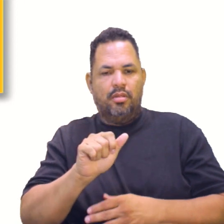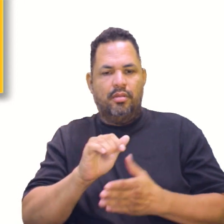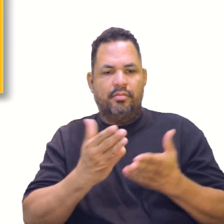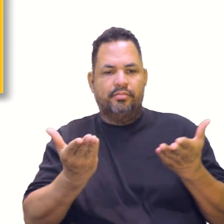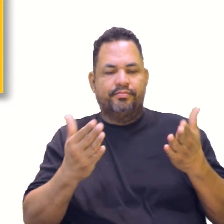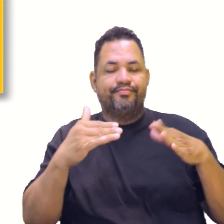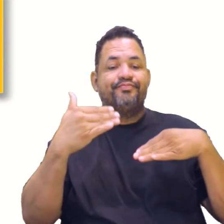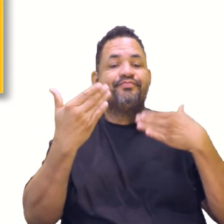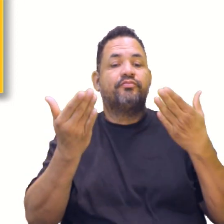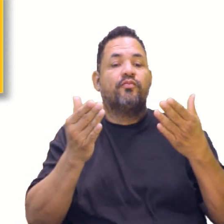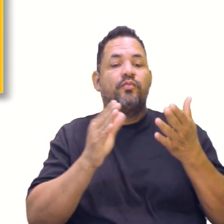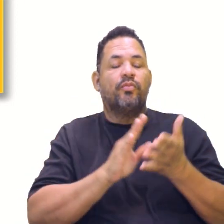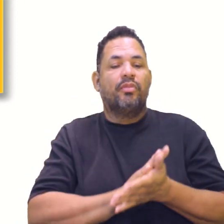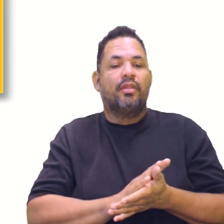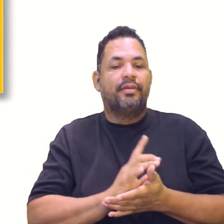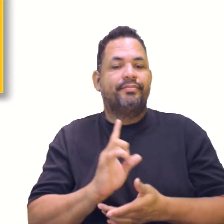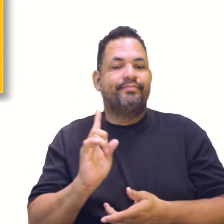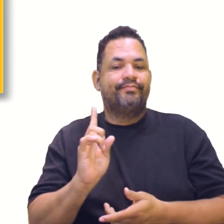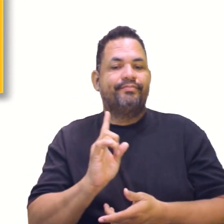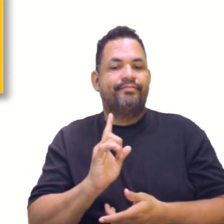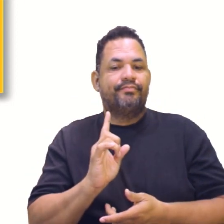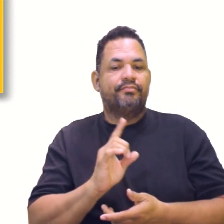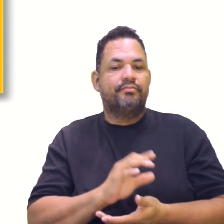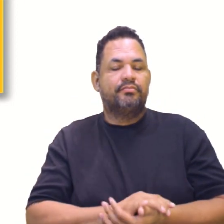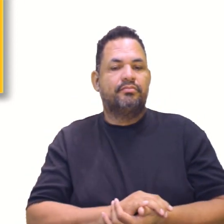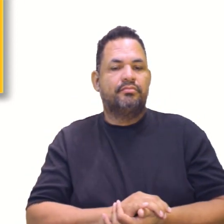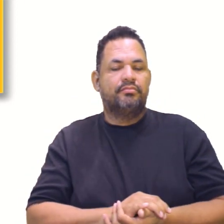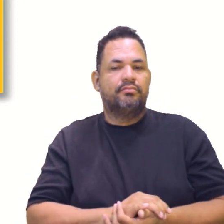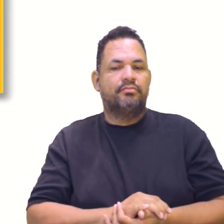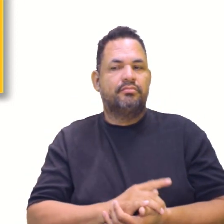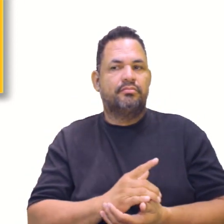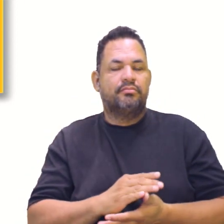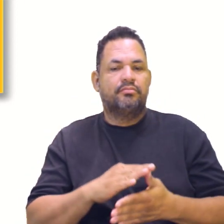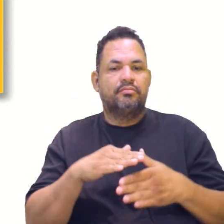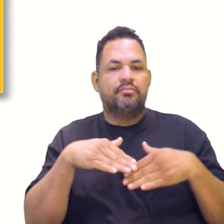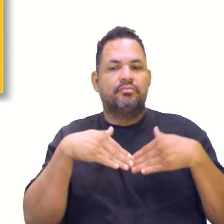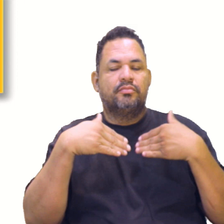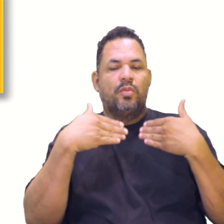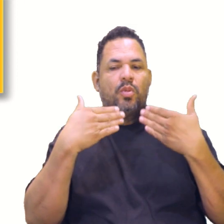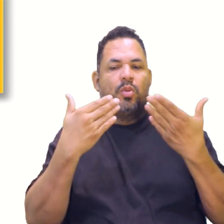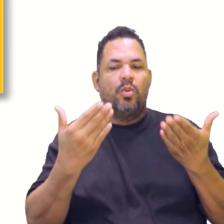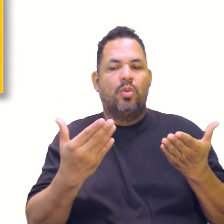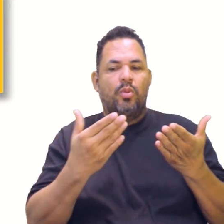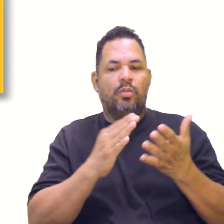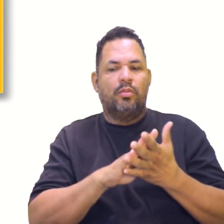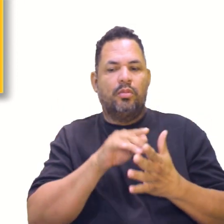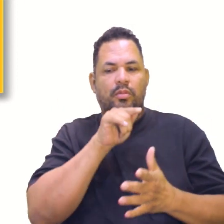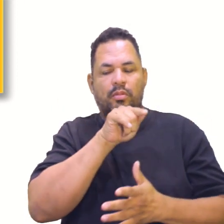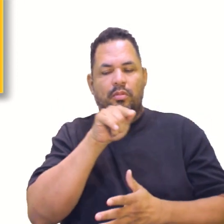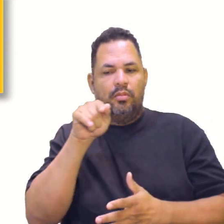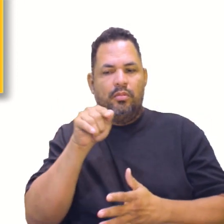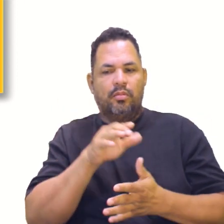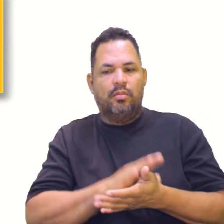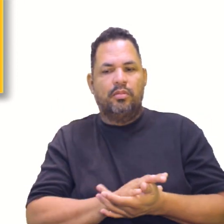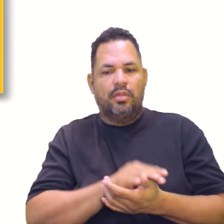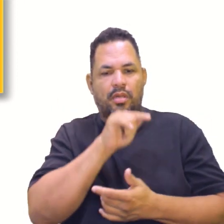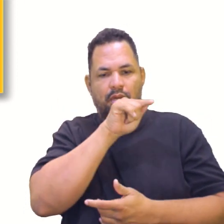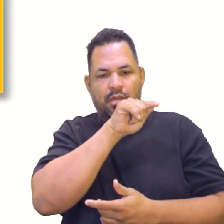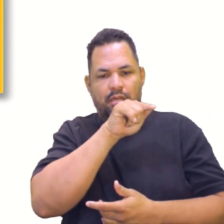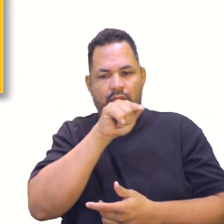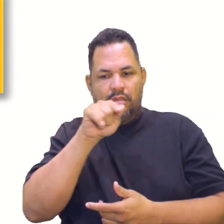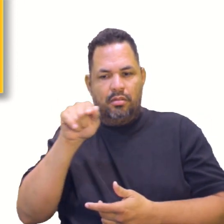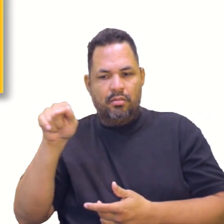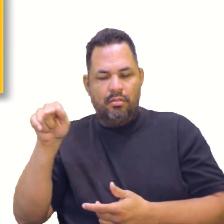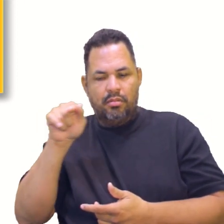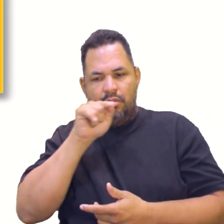falou que quando os pontos não são colineares, né? Ó, quando os pontos são colineares, eles estão na mesma linha,